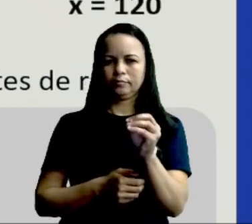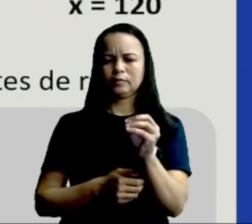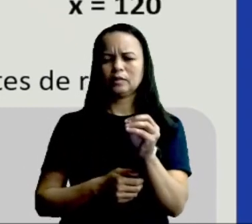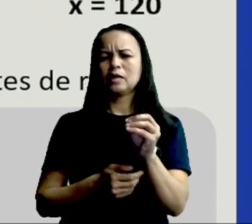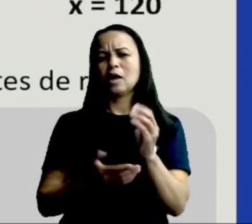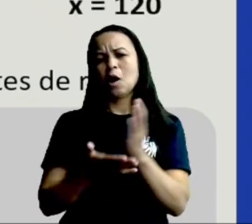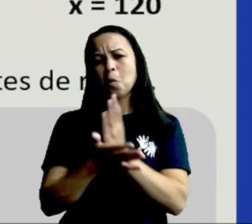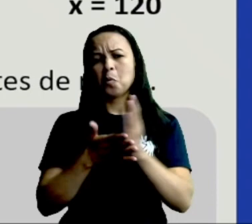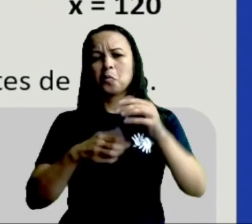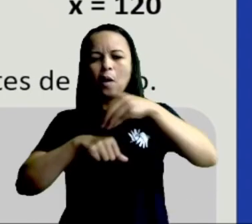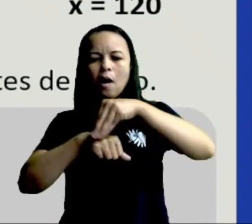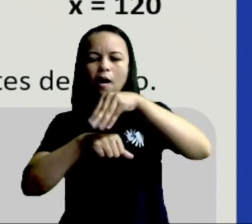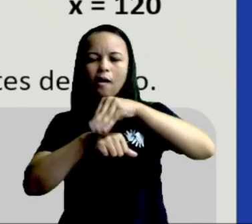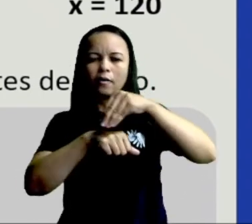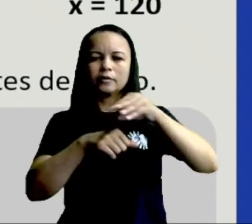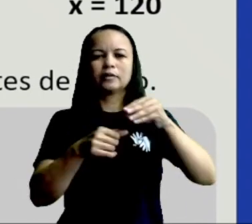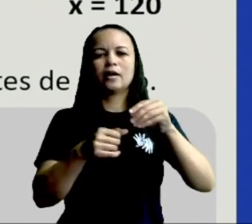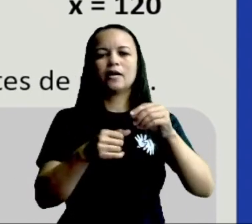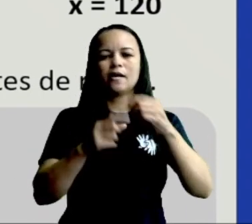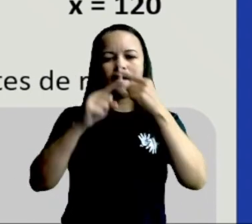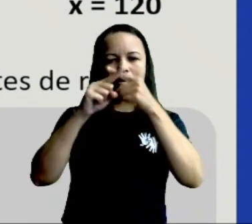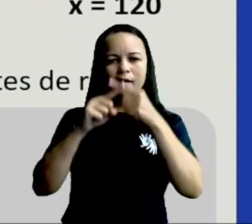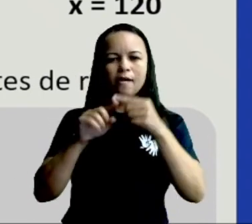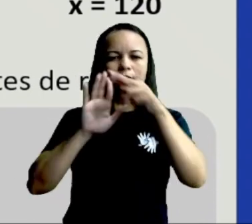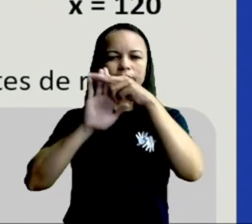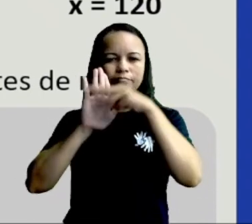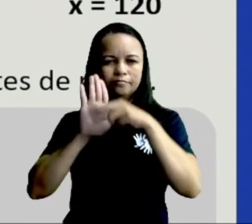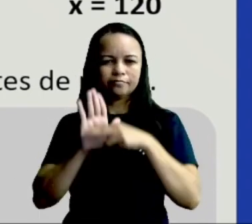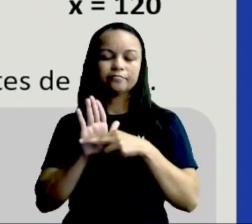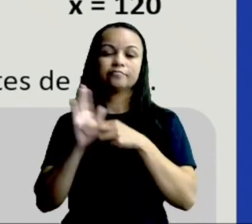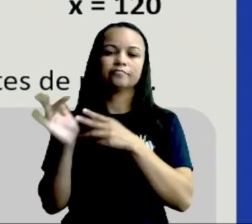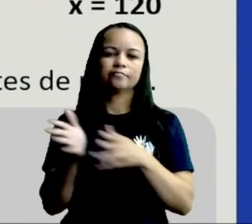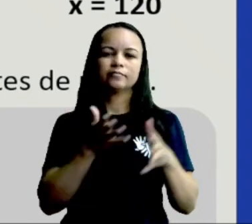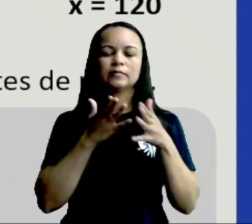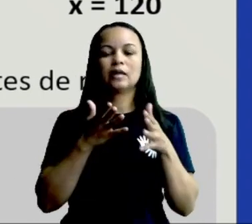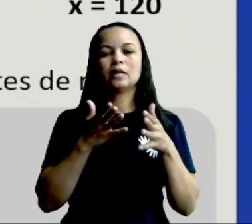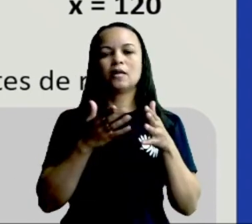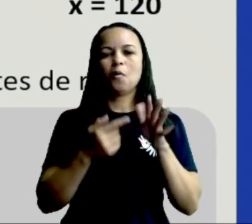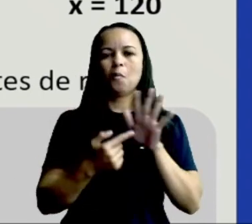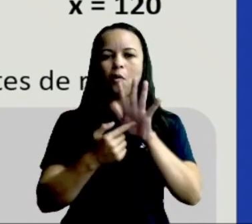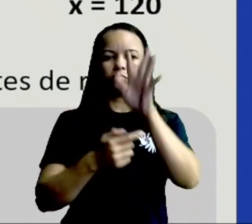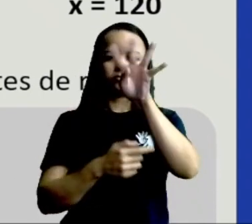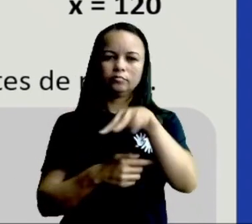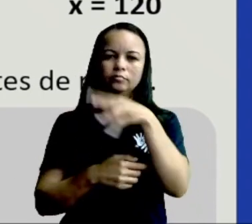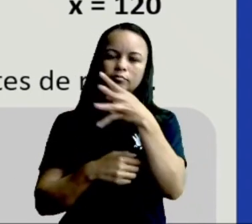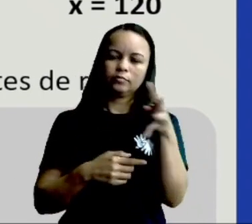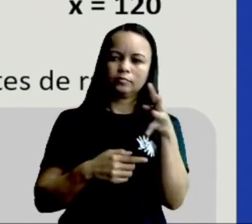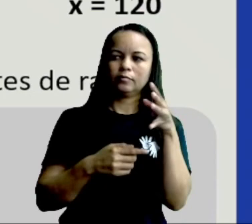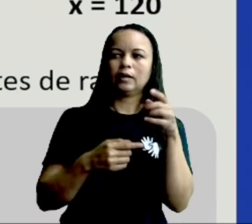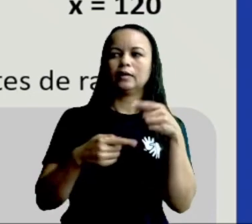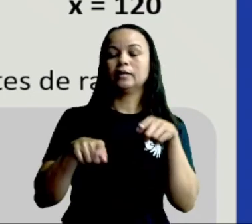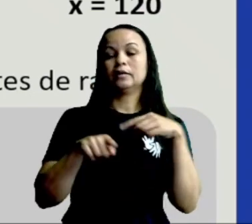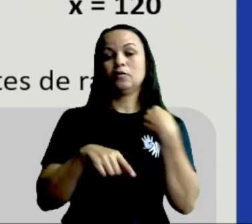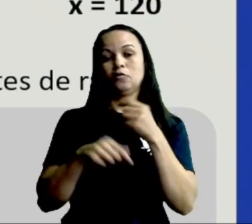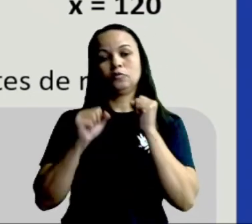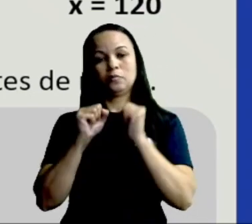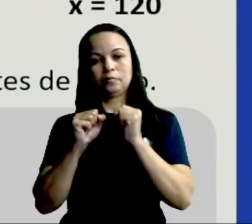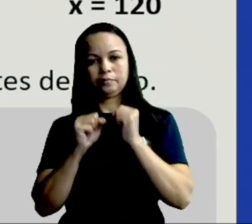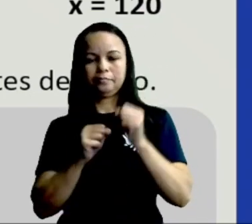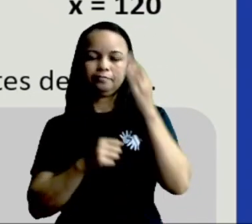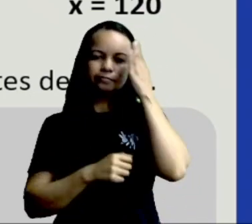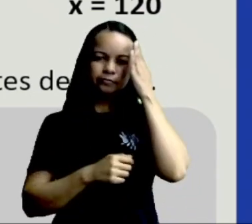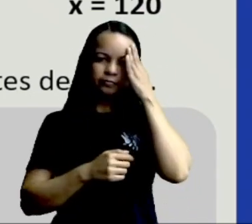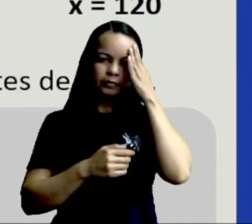da resolução de regra de 3, mais simples, porque ali eu trouxe a tabela para que a gente pudesse entender a